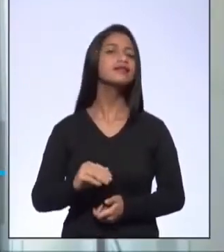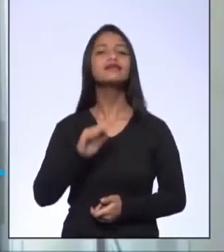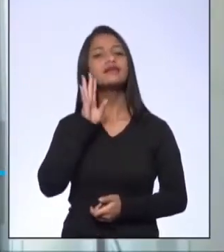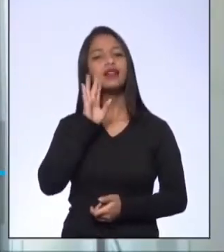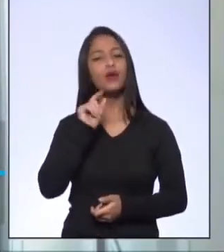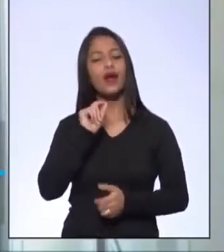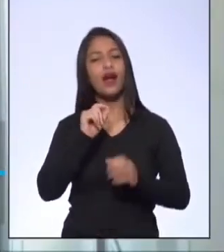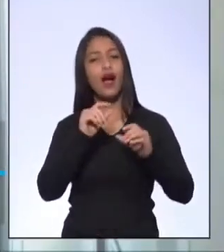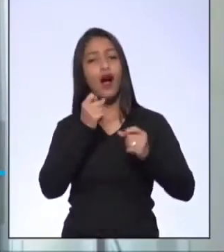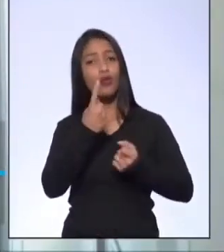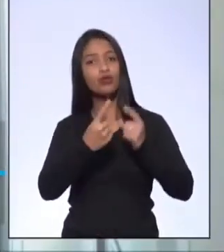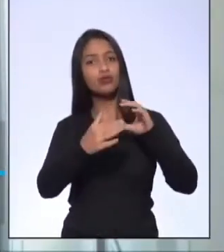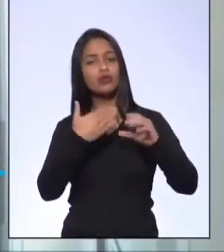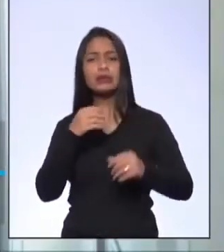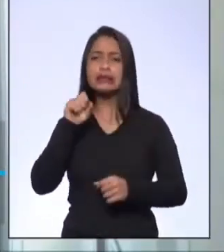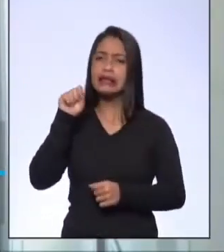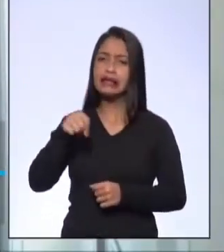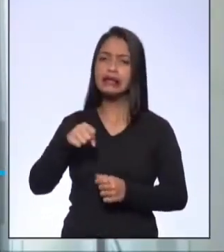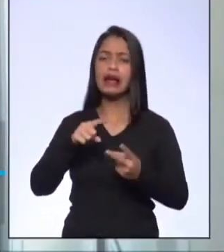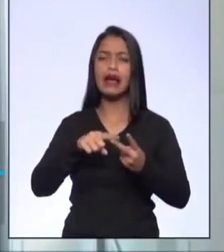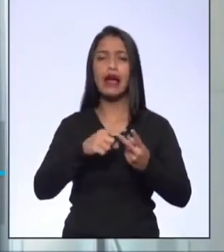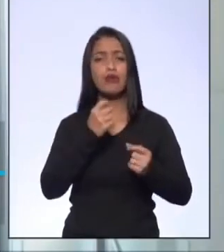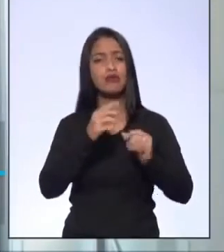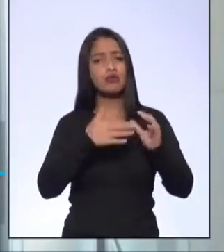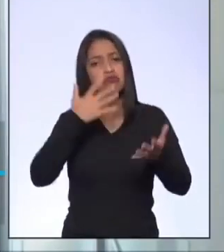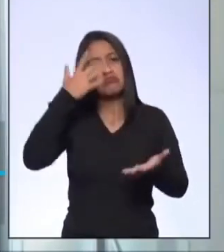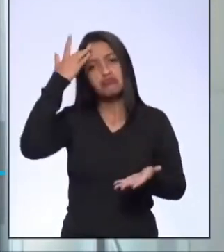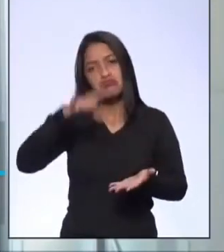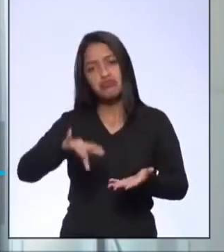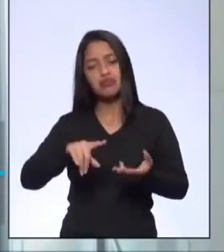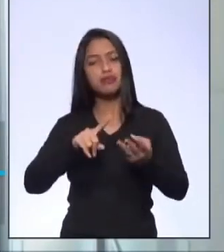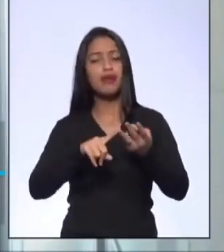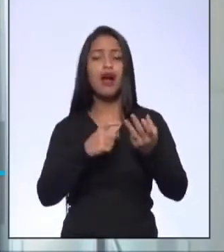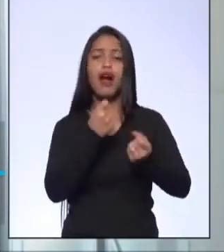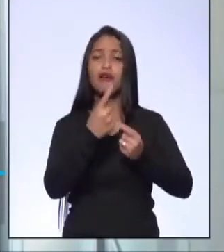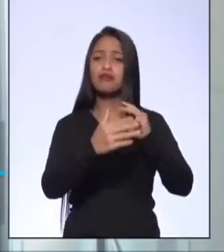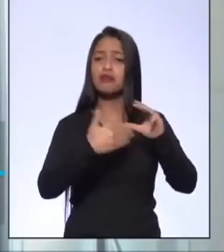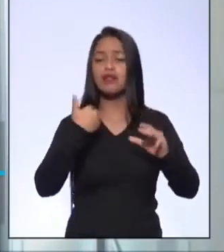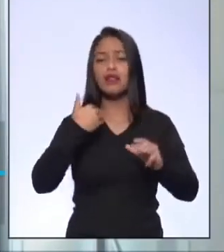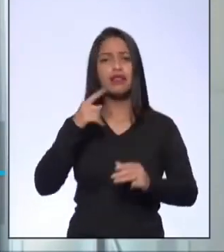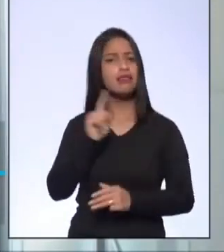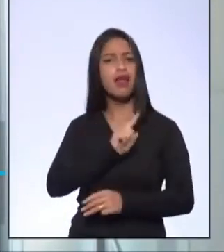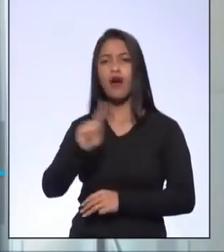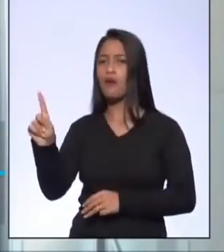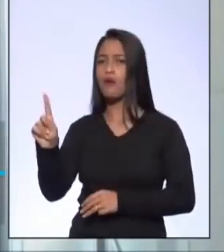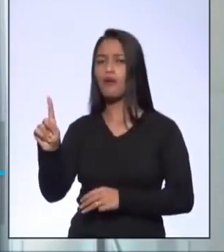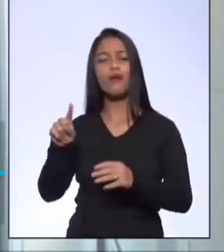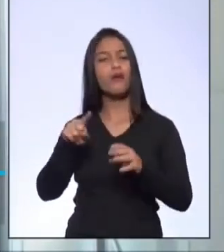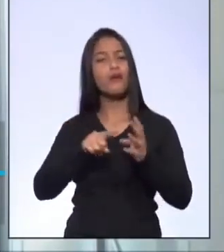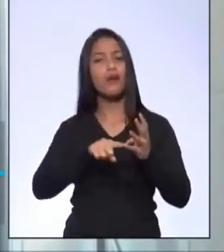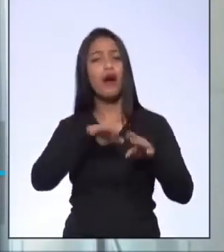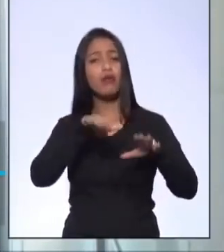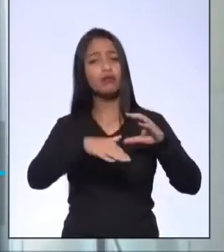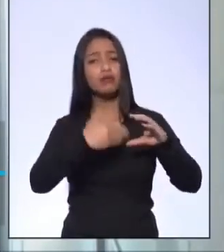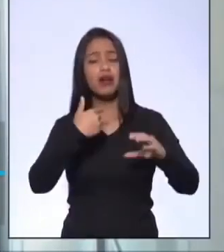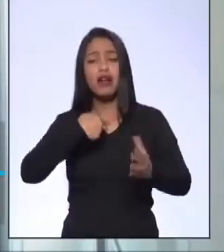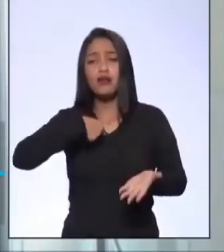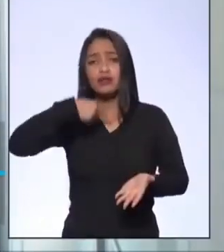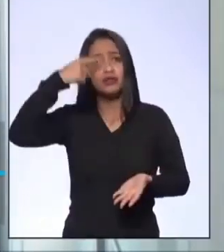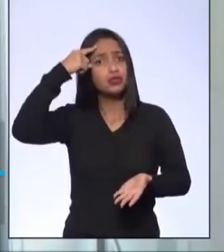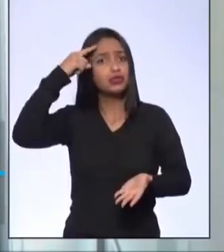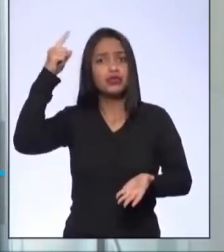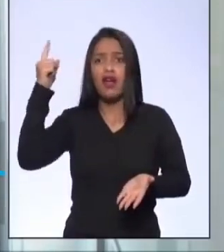sim, sei lá, tem os não também, não sei. O não sei foi o Bernardo. Bernardo, você não